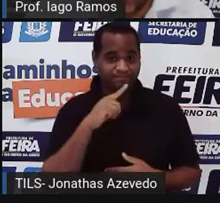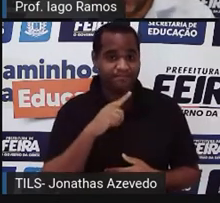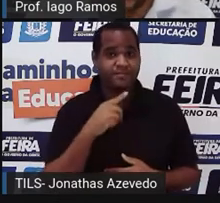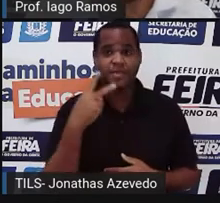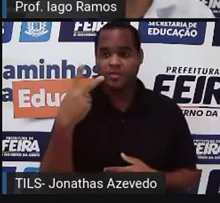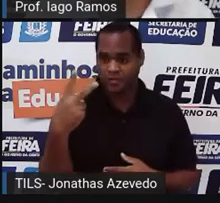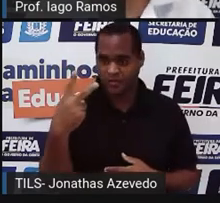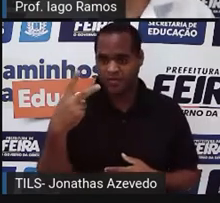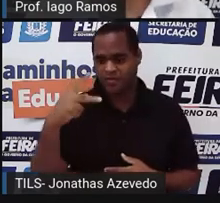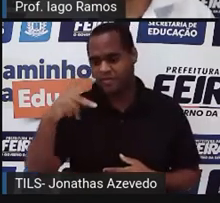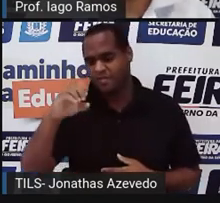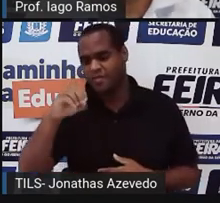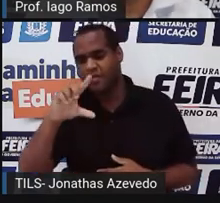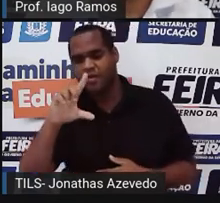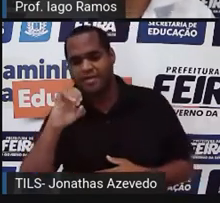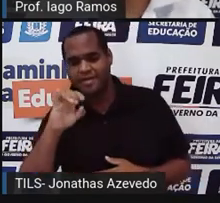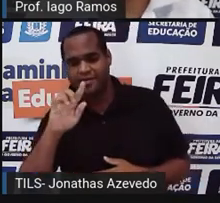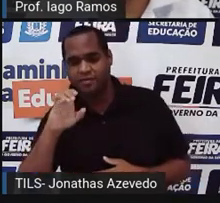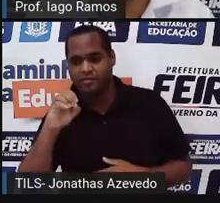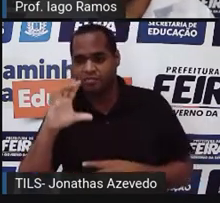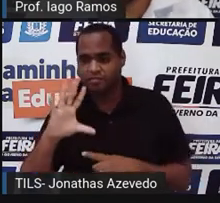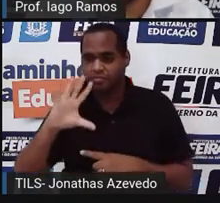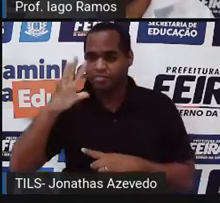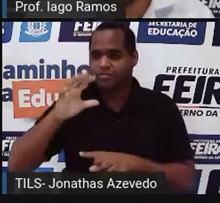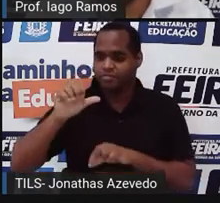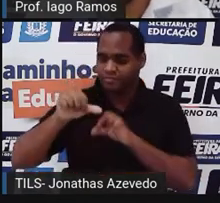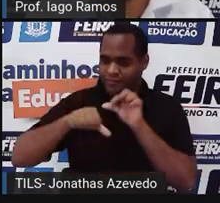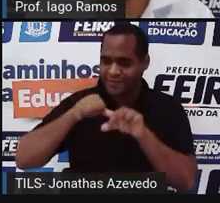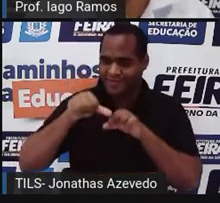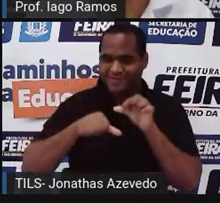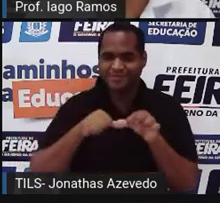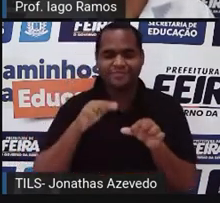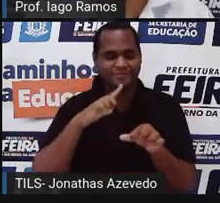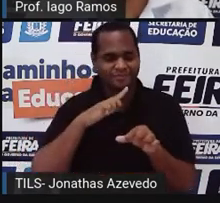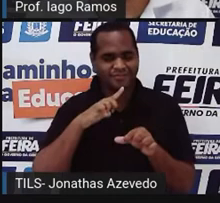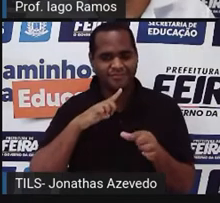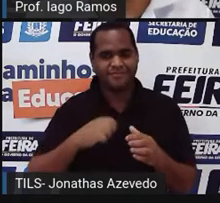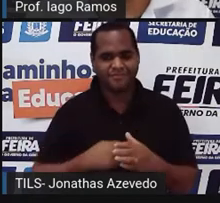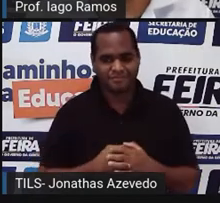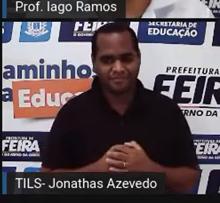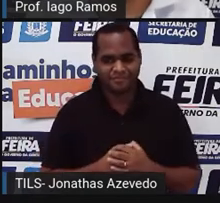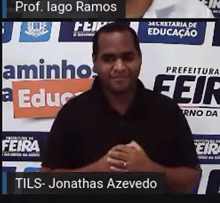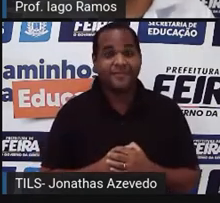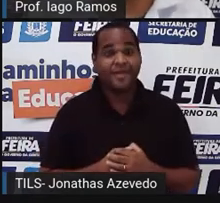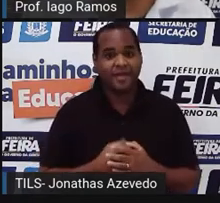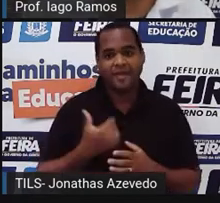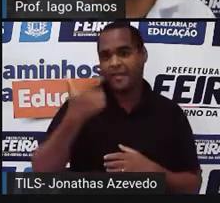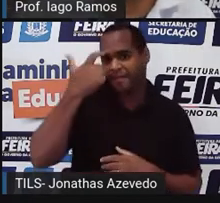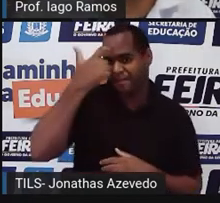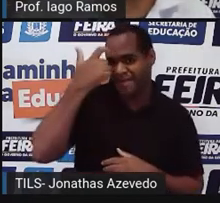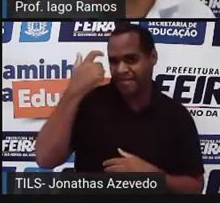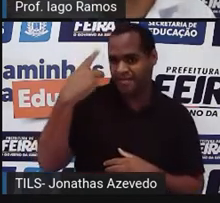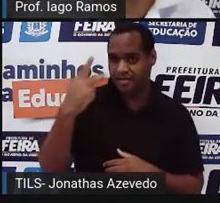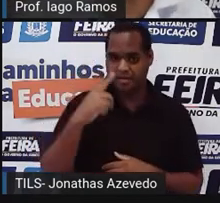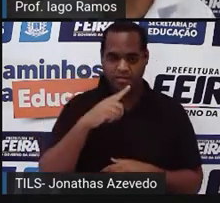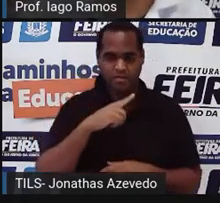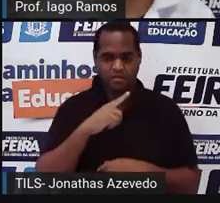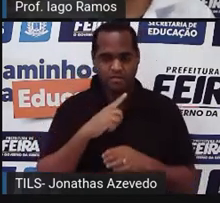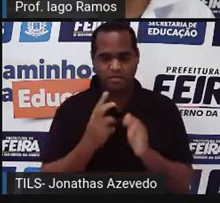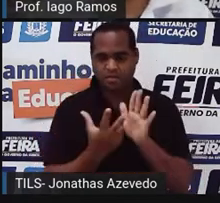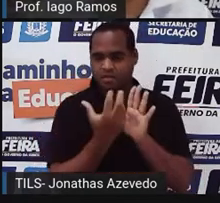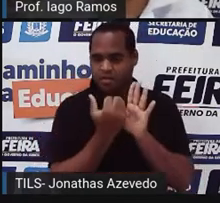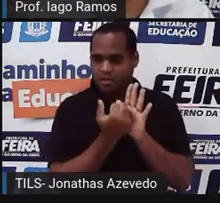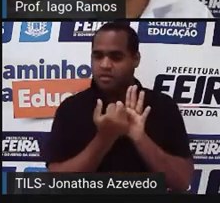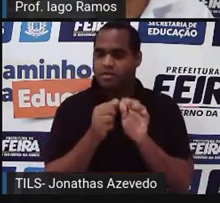dois polígonos e aconteceu a transformação, tá bom? Você pode pensar no polígono de cima